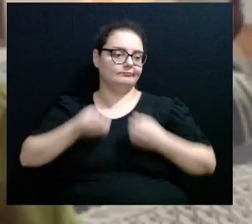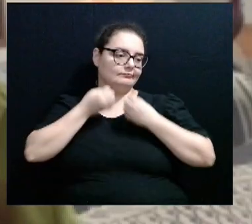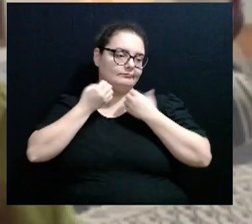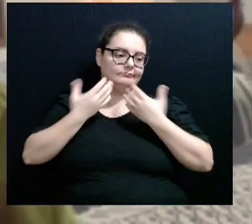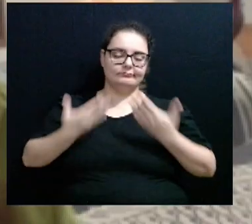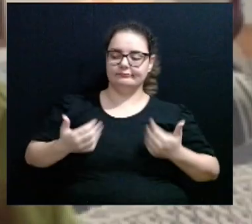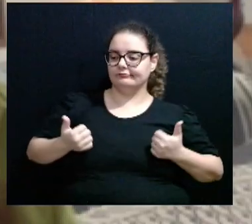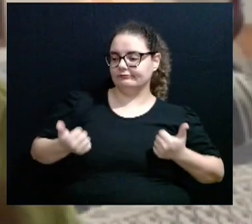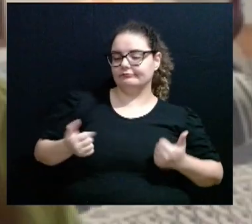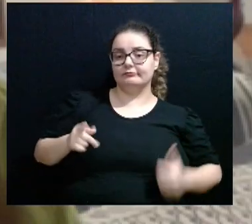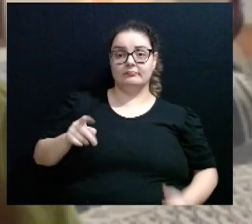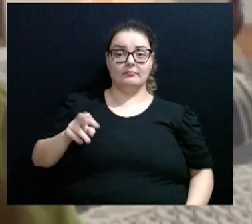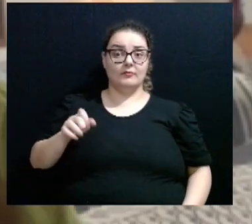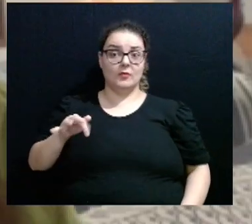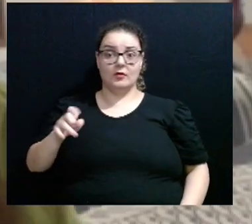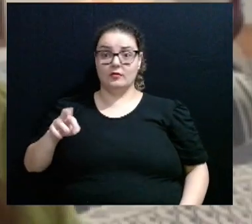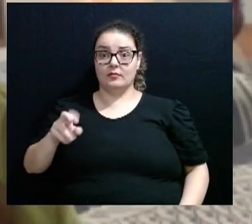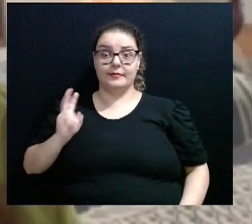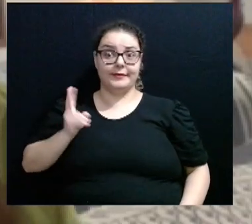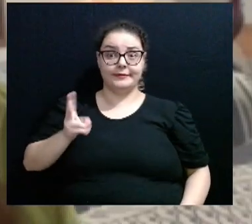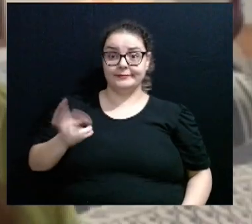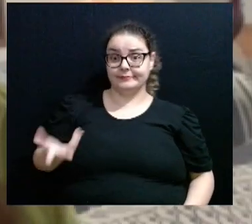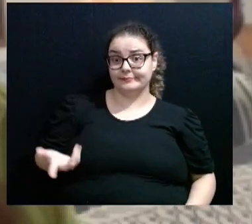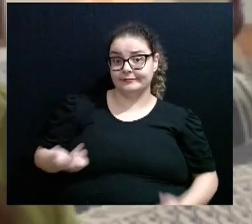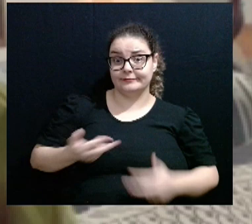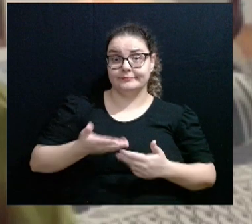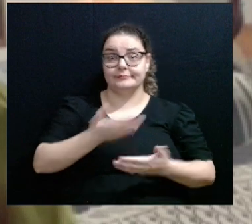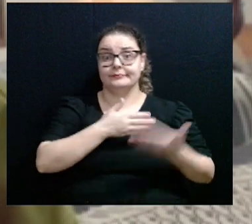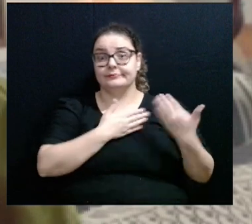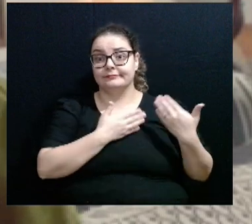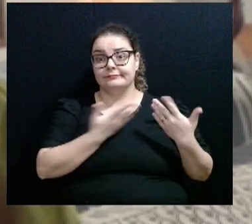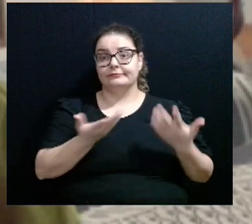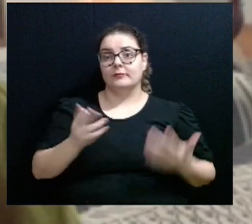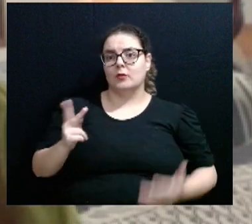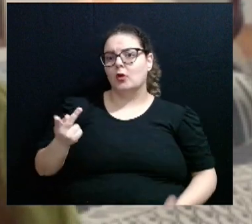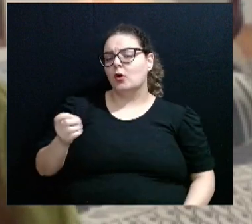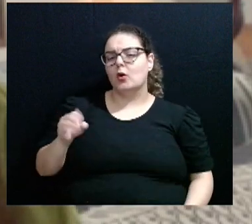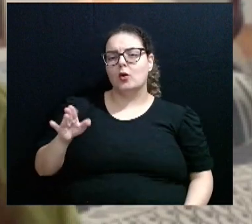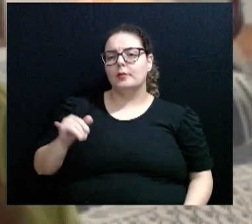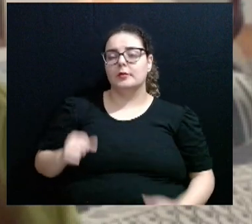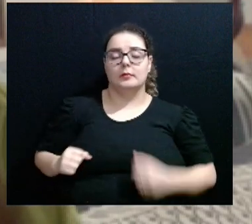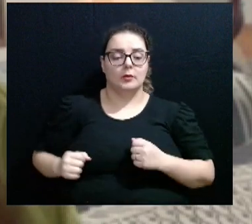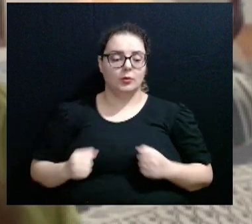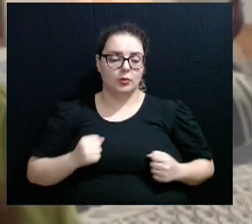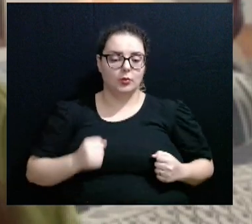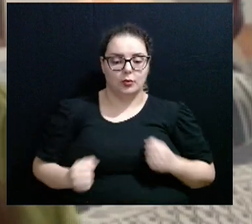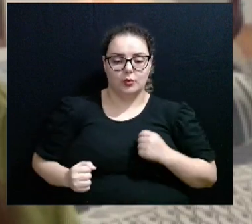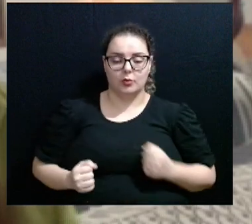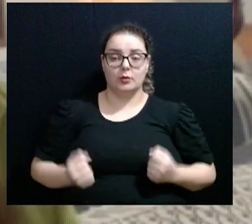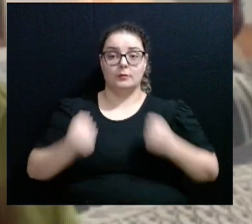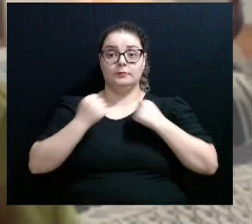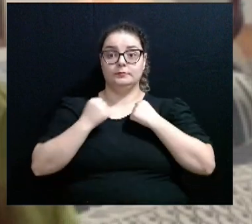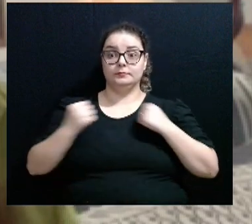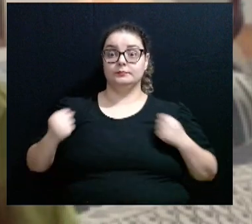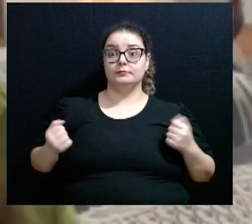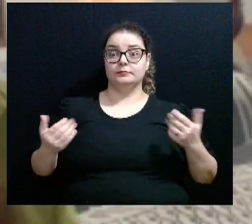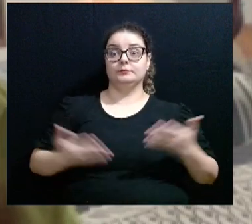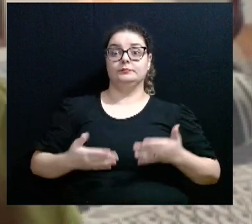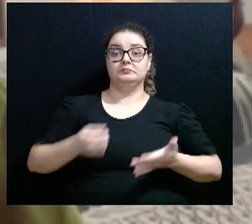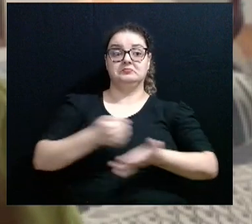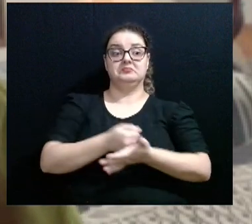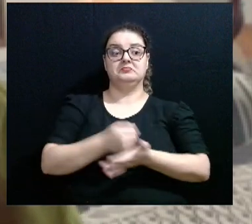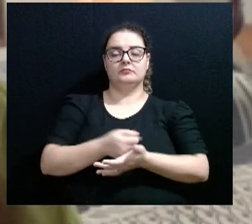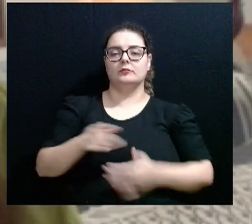tempo todo. Então, coisas que antes eram hobbies, né, como correr, como fazer um exercício físico, hoje já vira uma performance